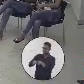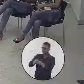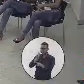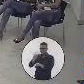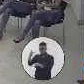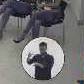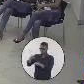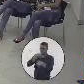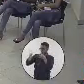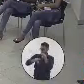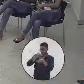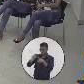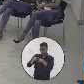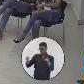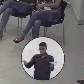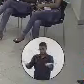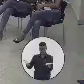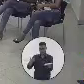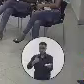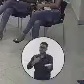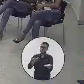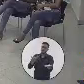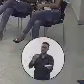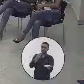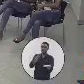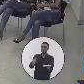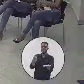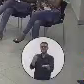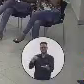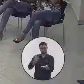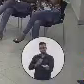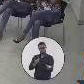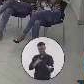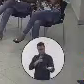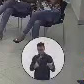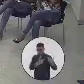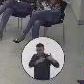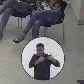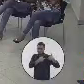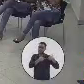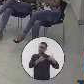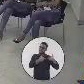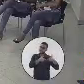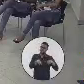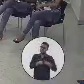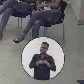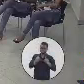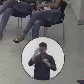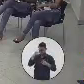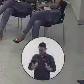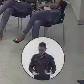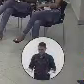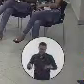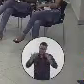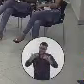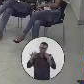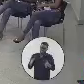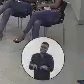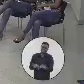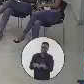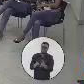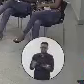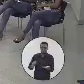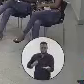acompanhando os encaminhamentos, e tenho essa responsabilidade, essa honra,